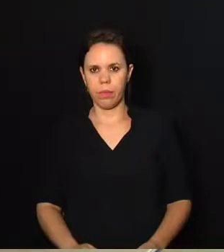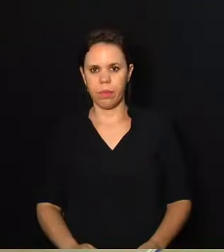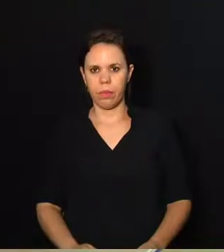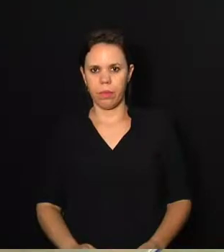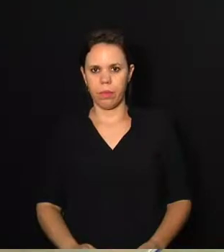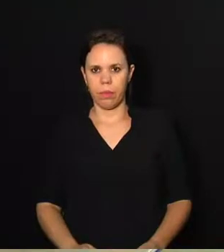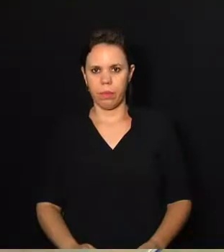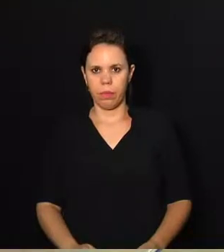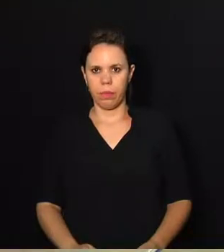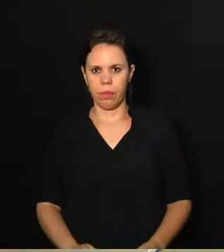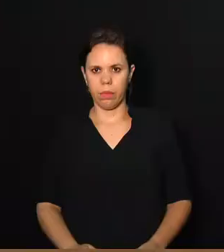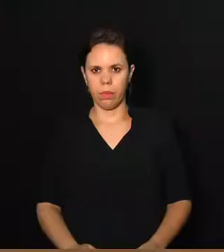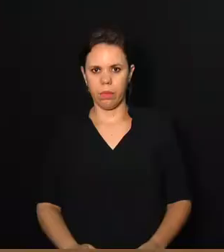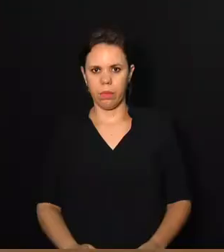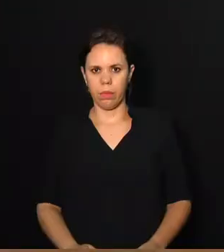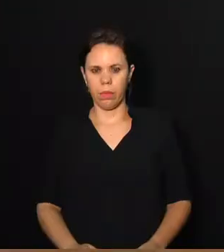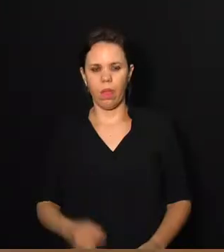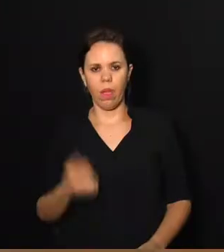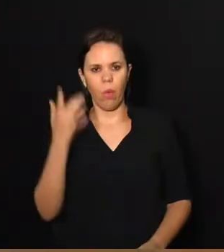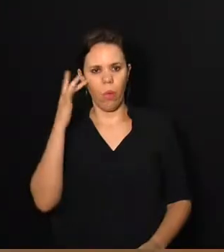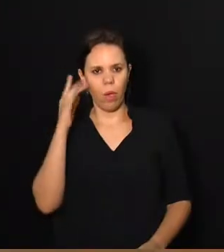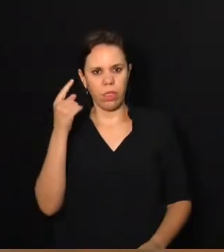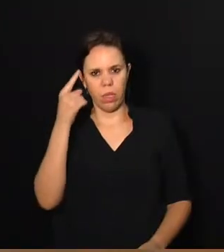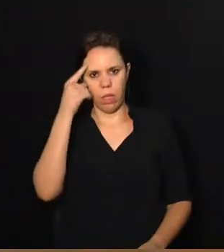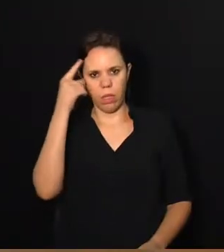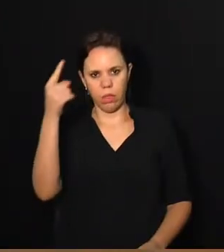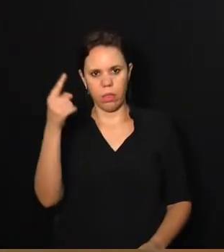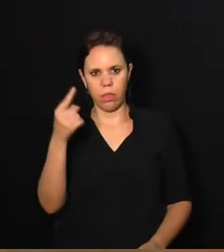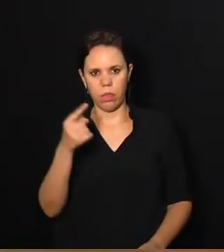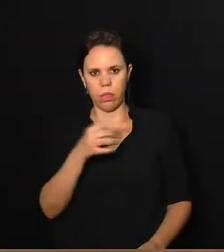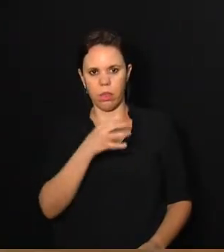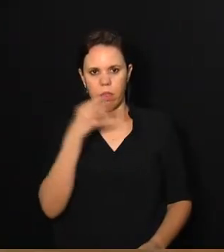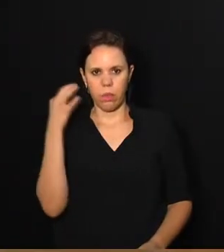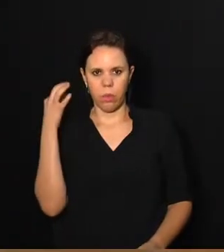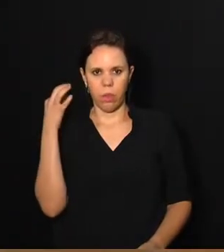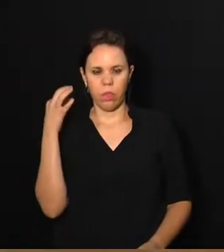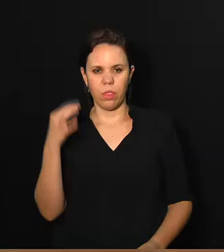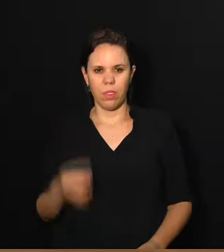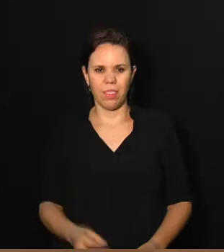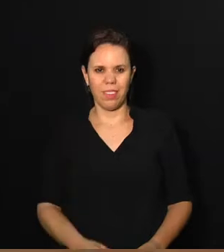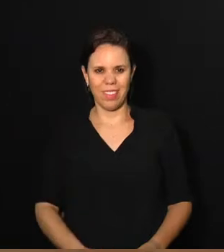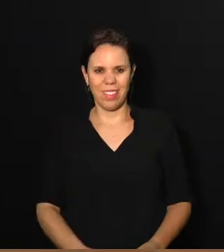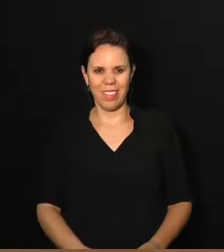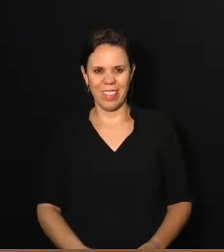Ah, e o que eu achei é essa ideia, né? Ótimo.